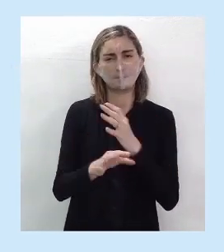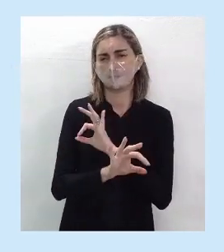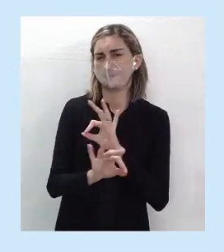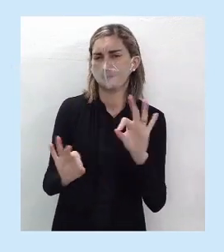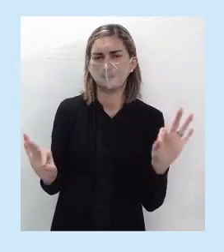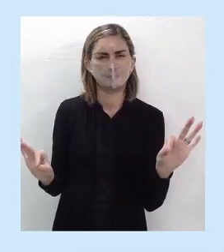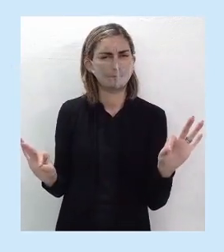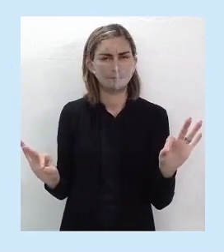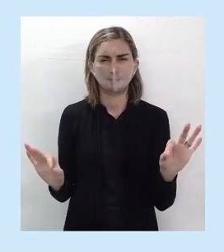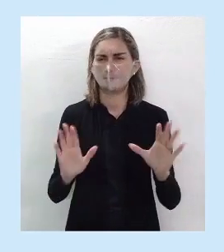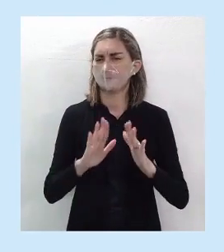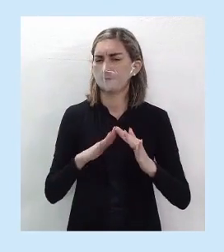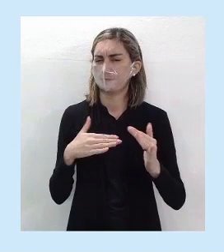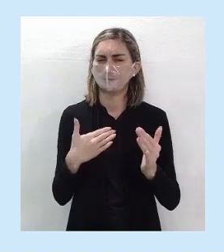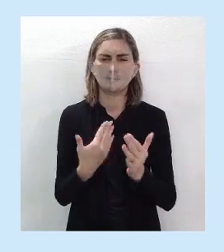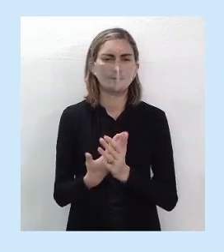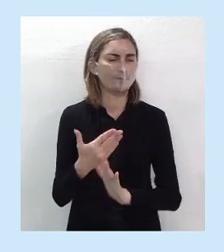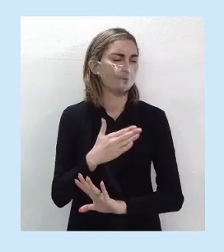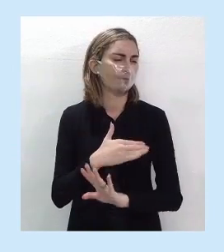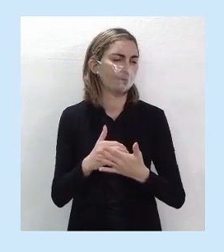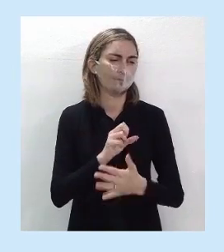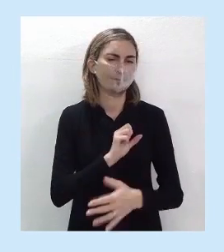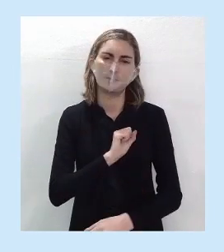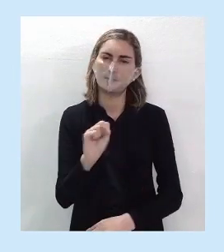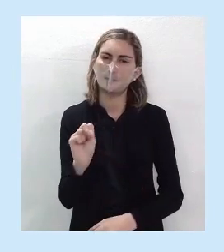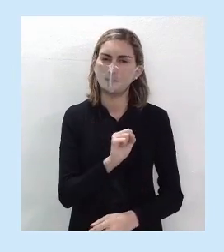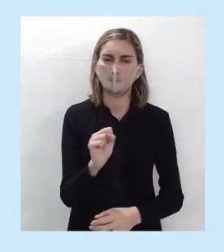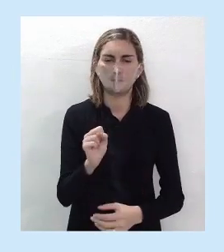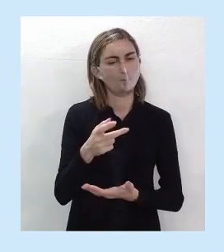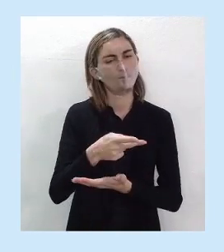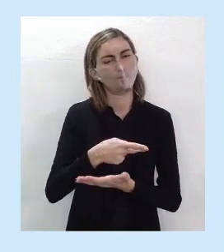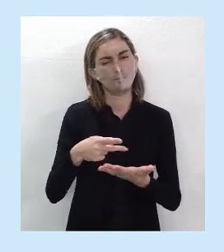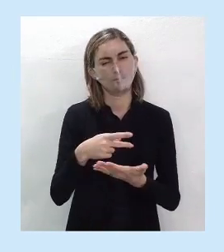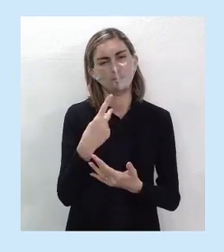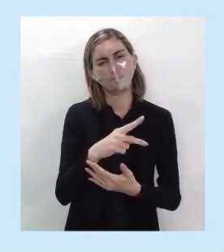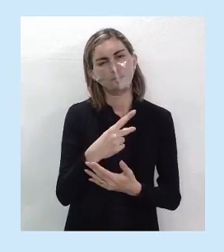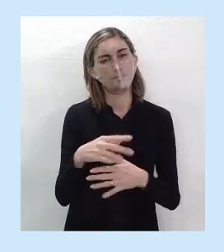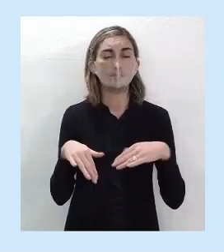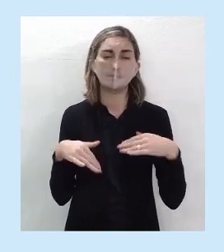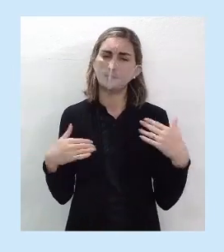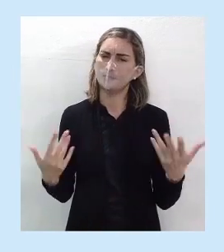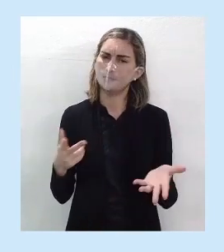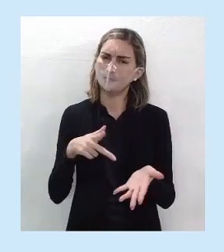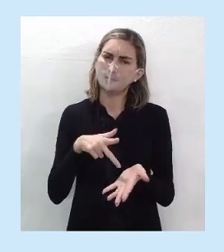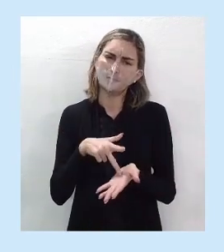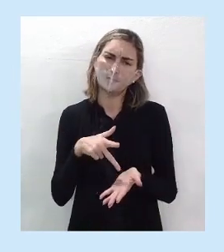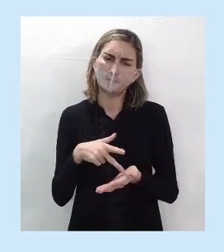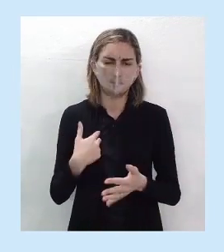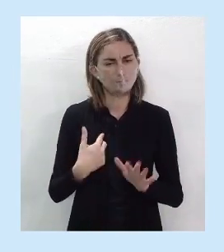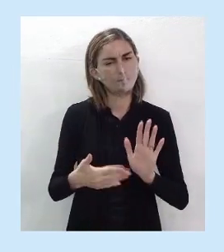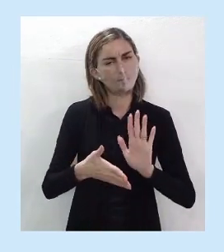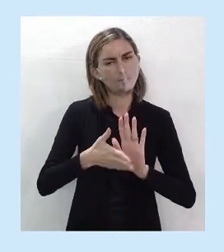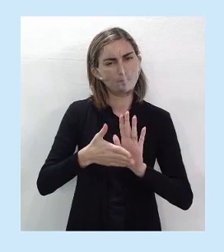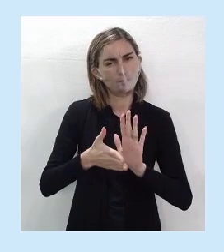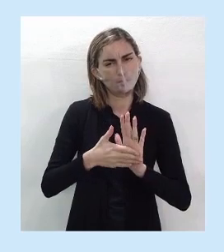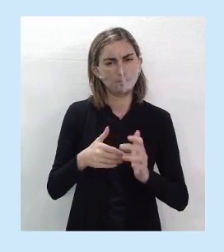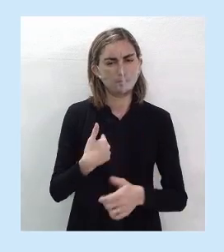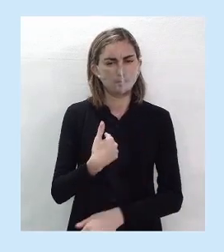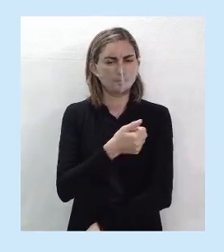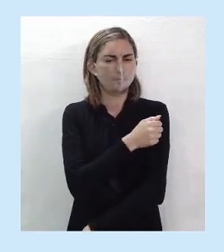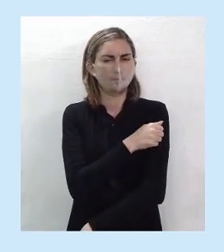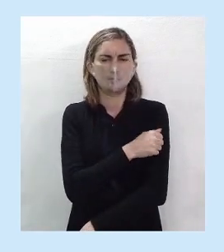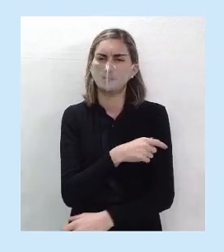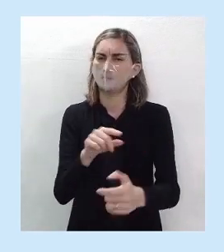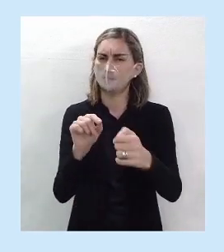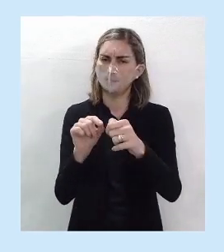um arraso. A escola inteira amou o poema do David. Então, na verdade, o que eu propus para os meus alunos é que a gente